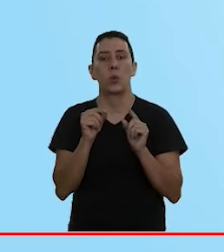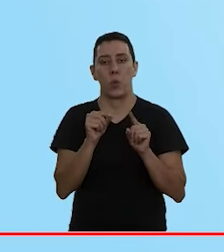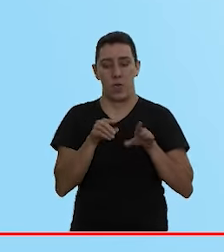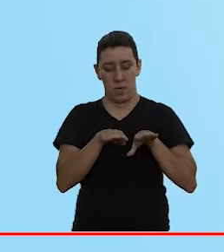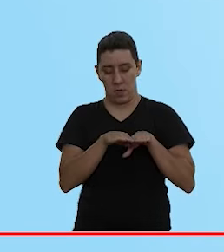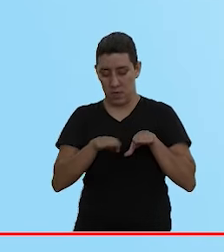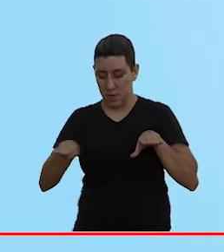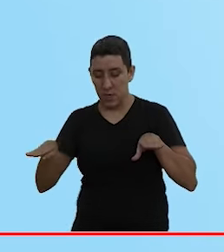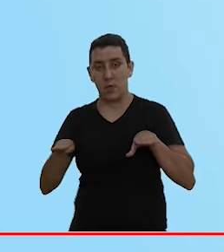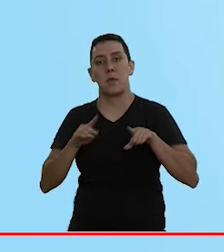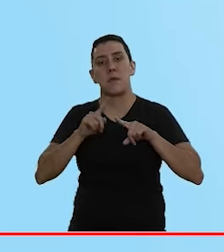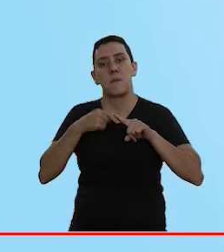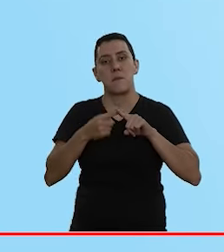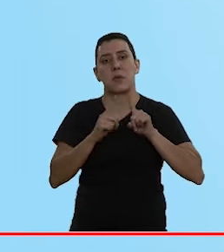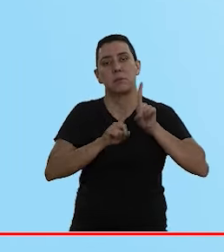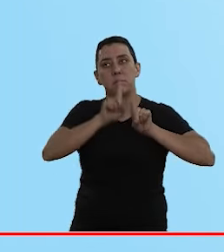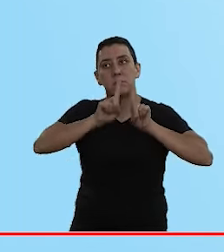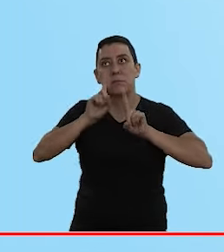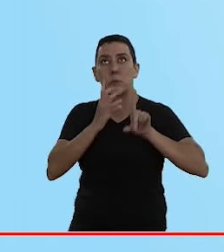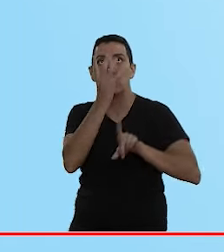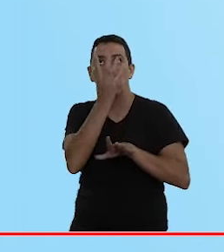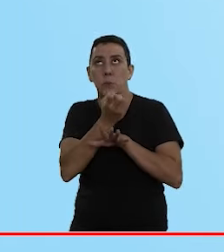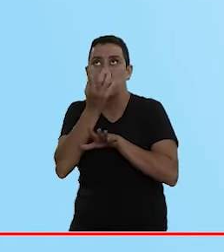no final das contas, a planta como um todo.